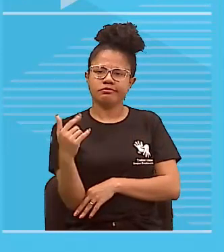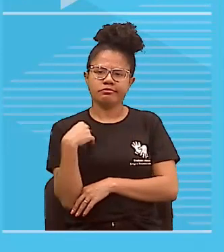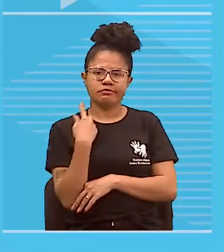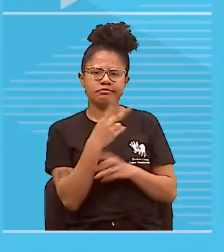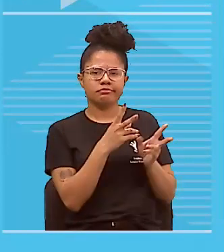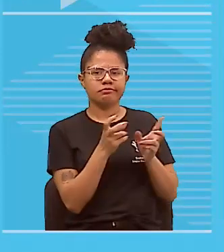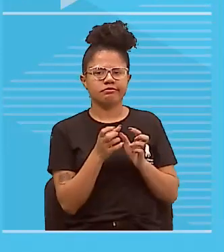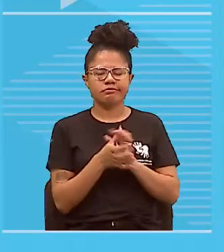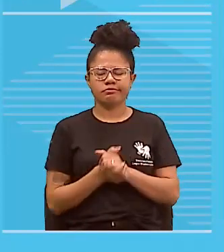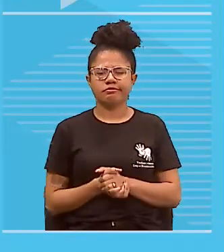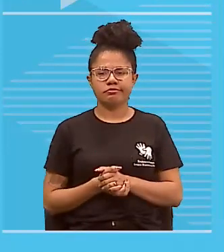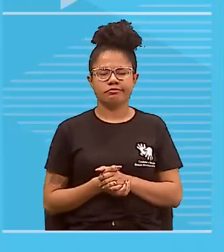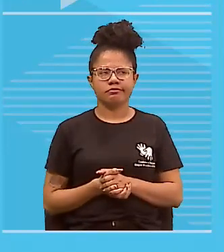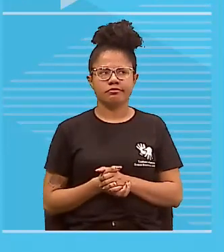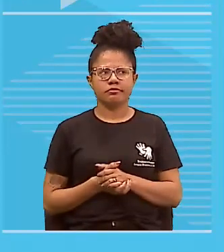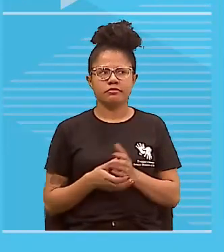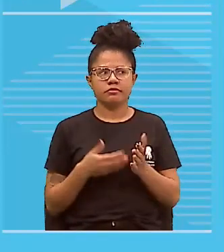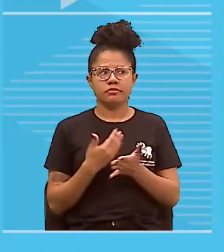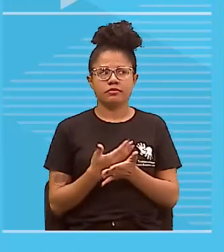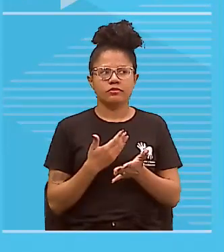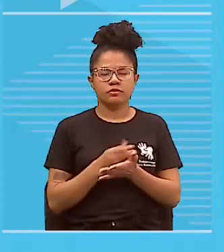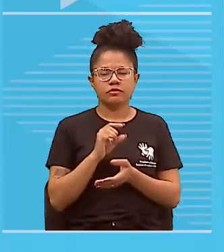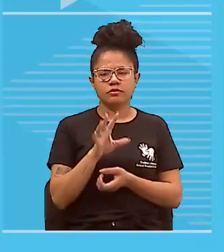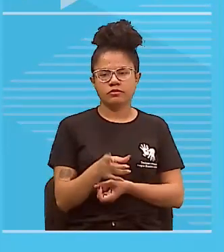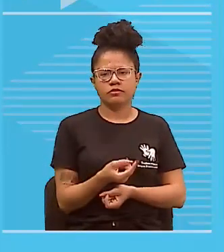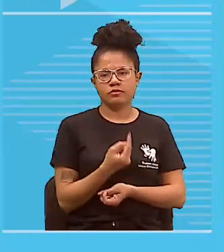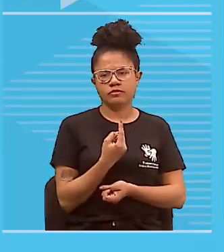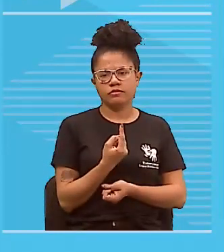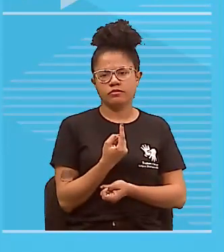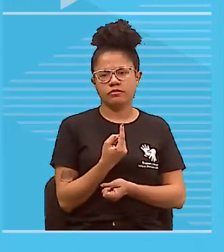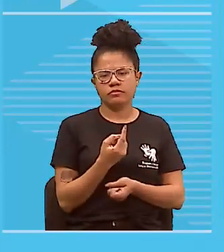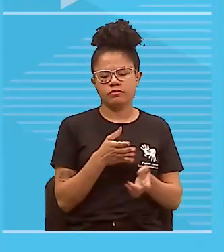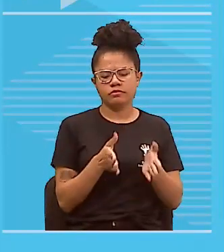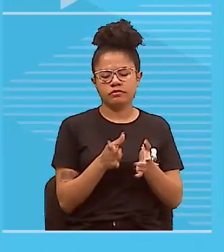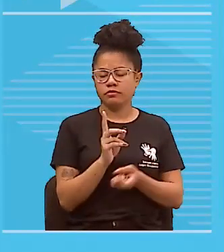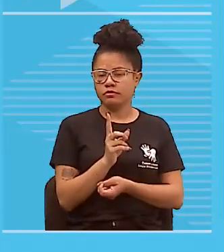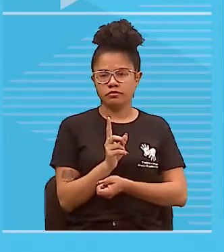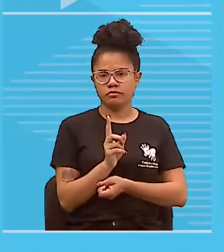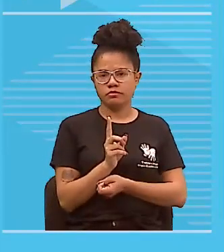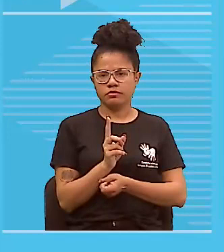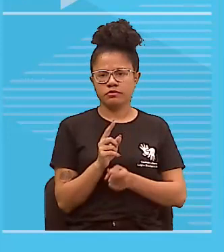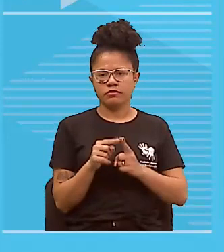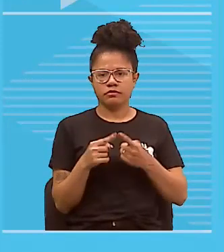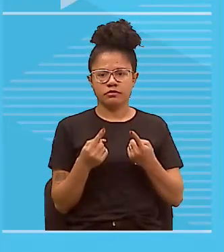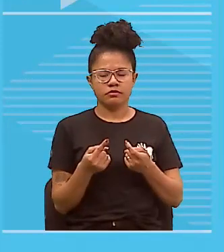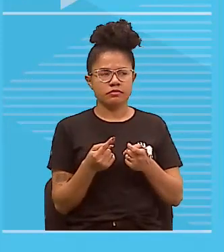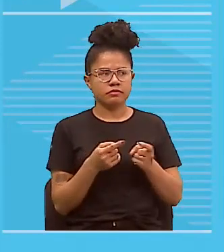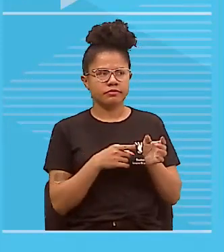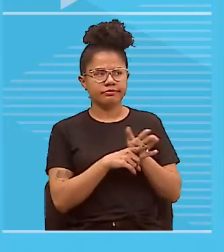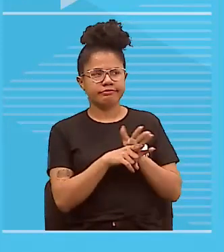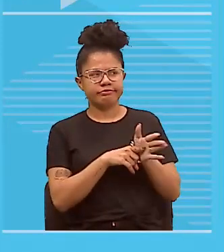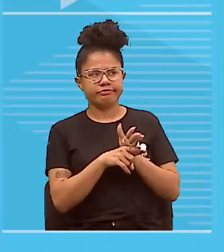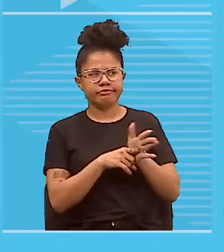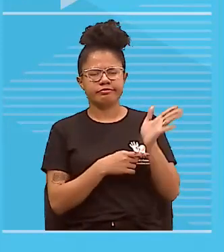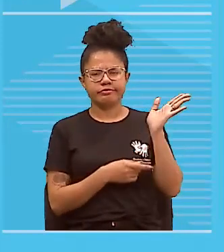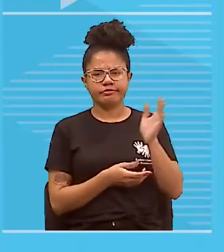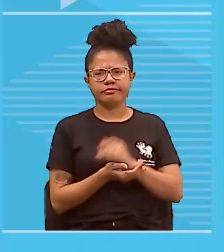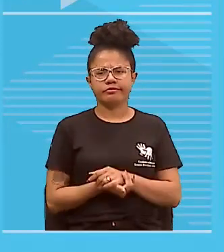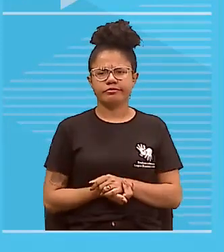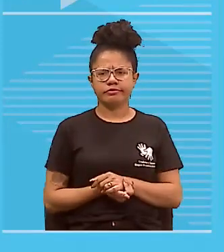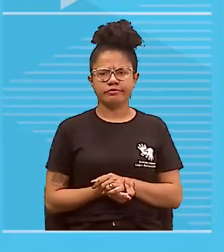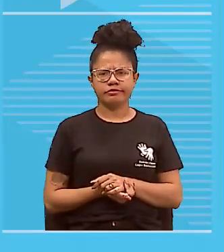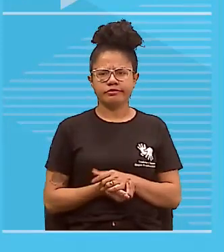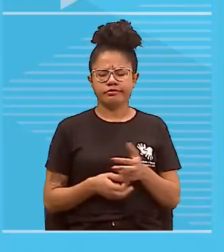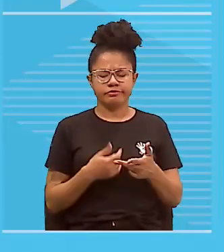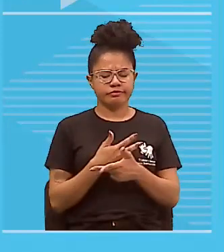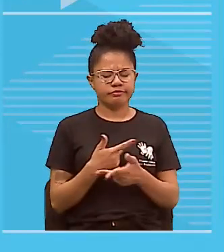estudos, eles não são pontuais, aconteceu só no momento da pandemia. Não, esse mapeamento ambiental, ele é feito por